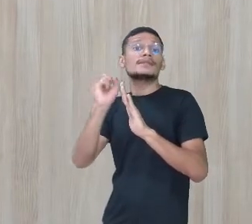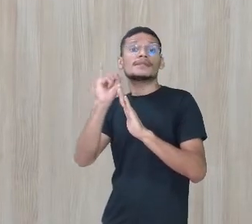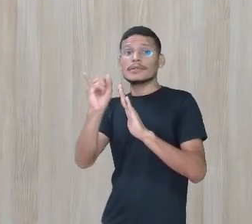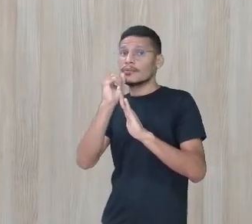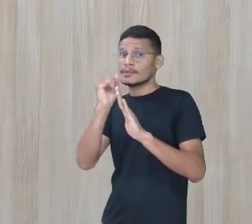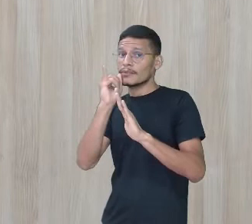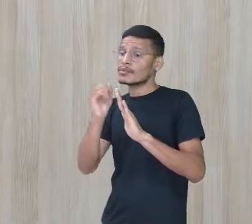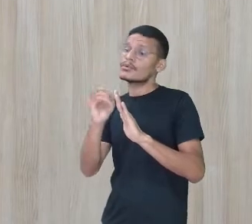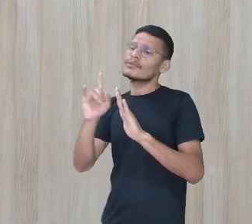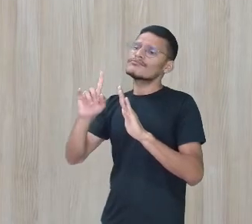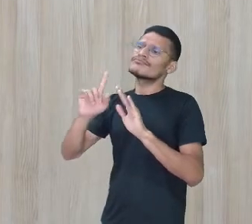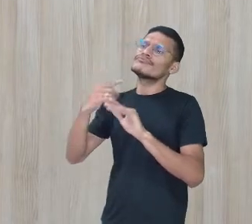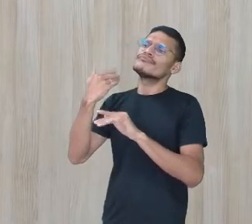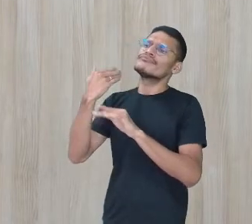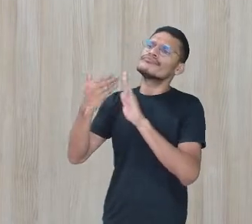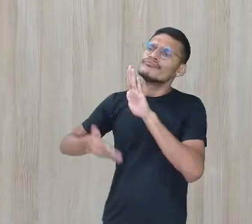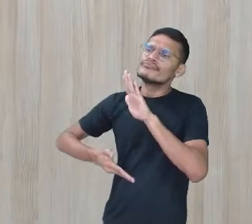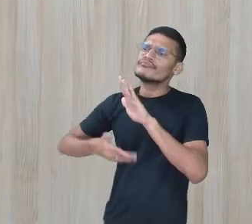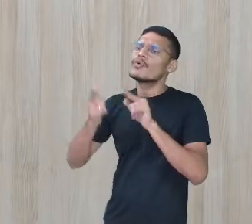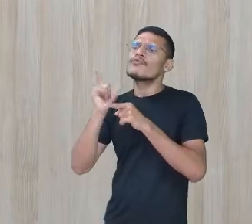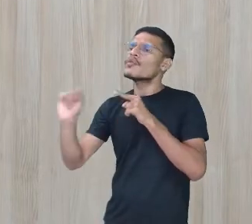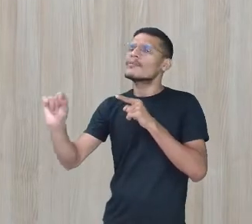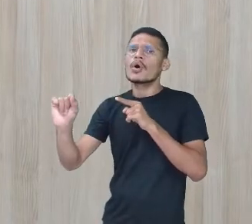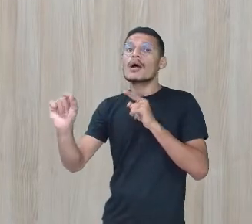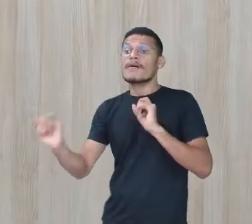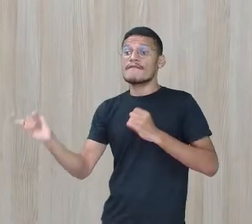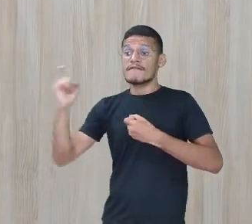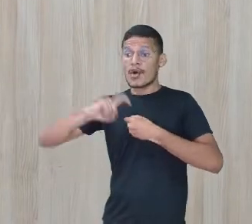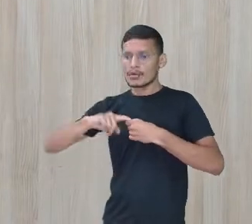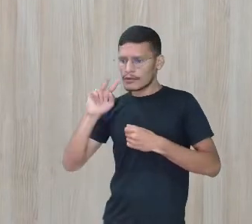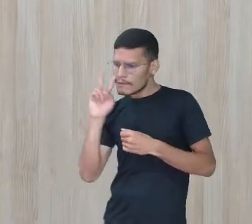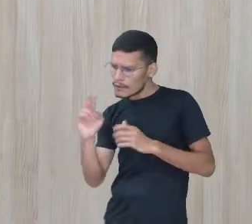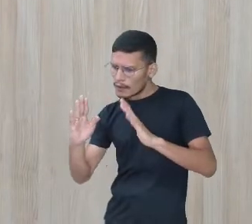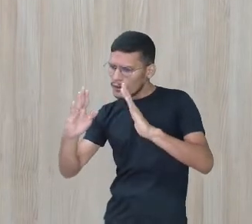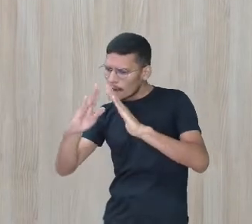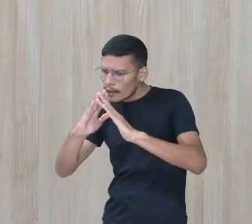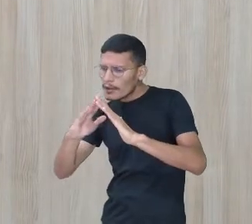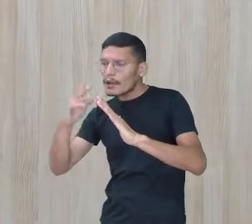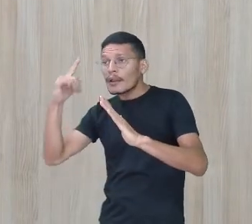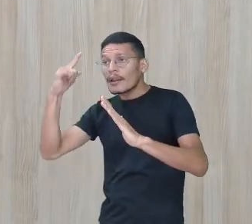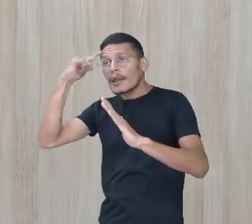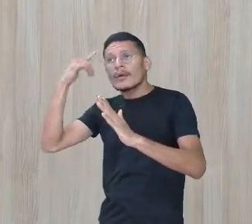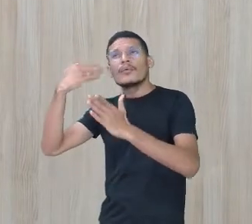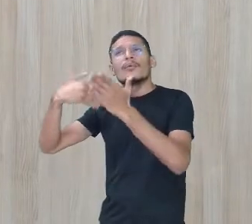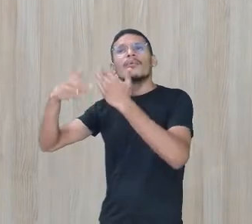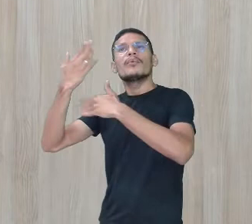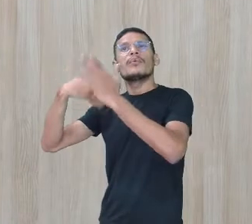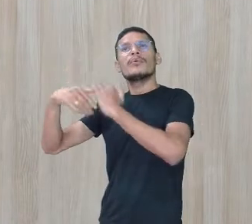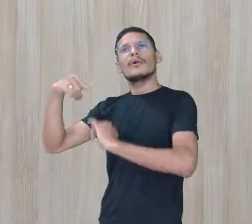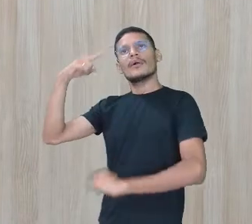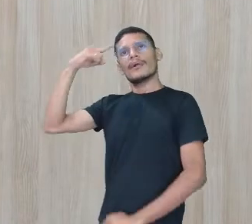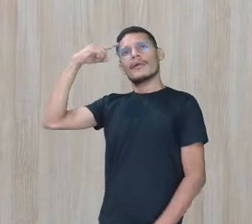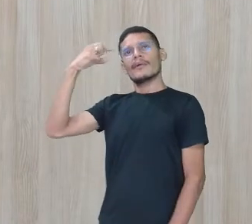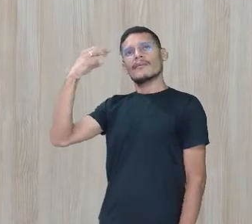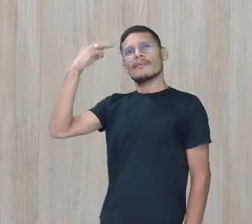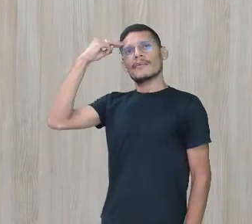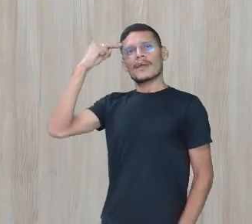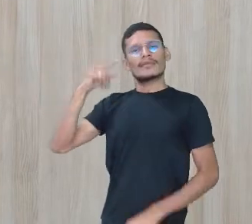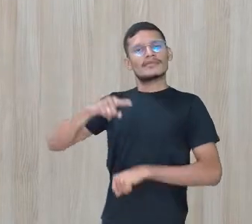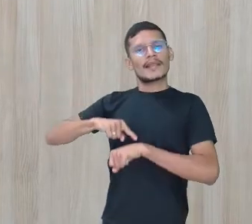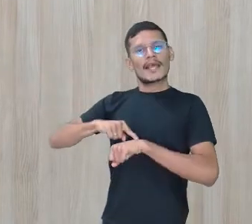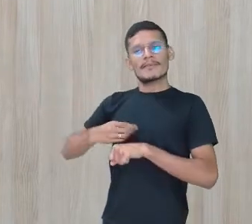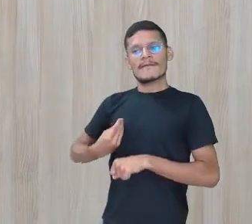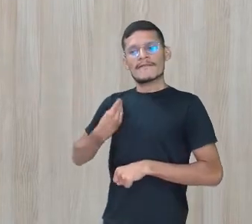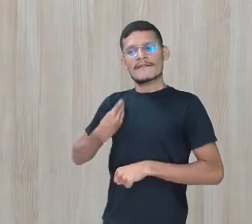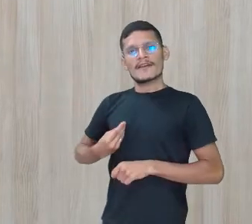para visitar, ou passa em frente, você vai, né, aqui vai trazer uma série de recordações sobre sua vida, né, o tempo que você passou lá, o